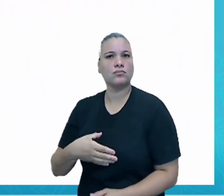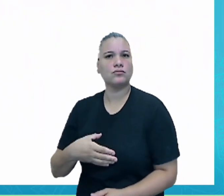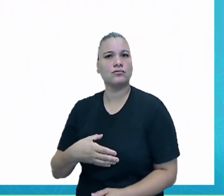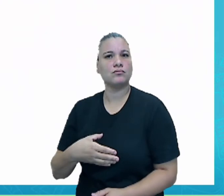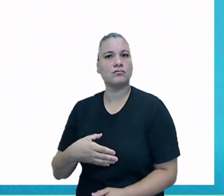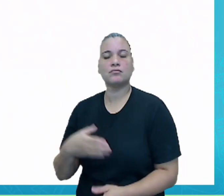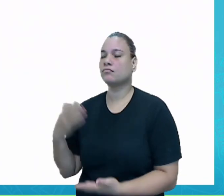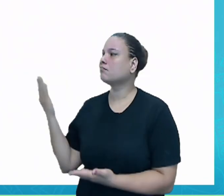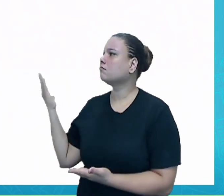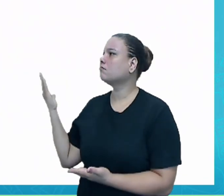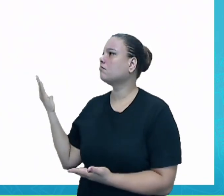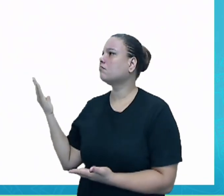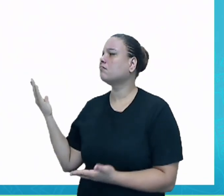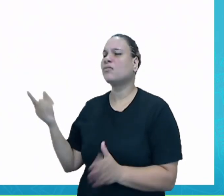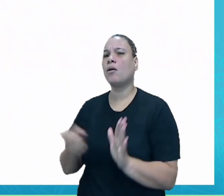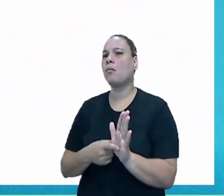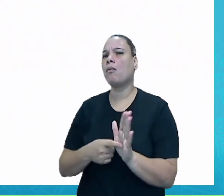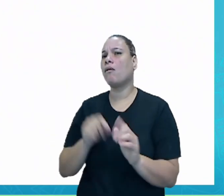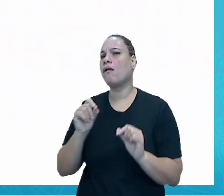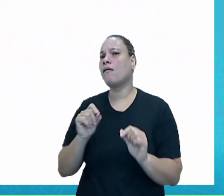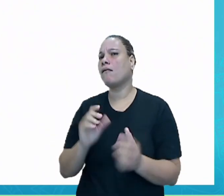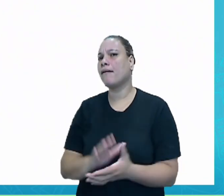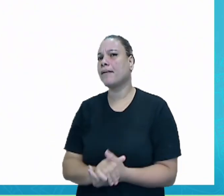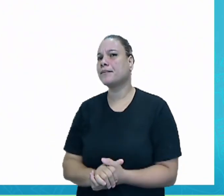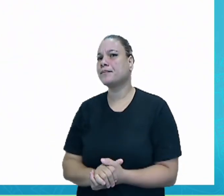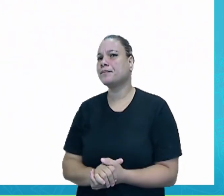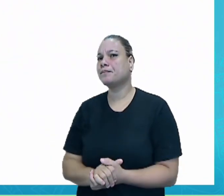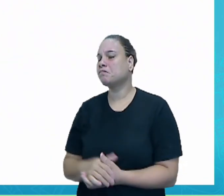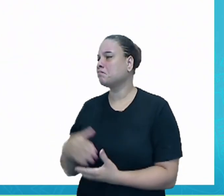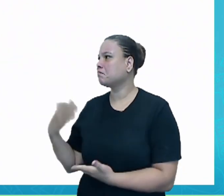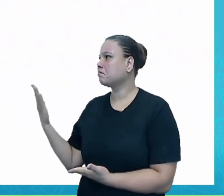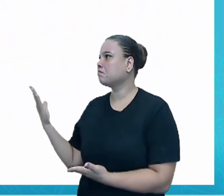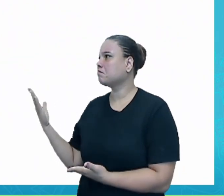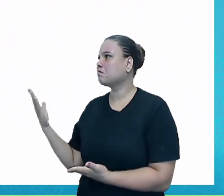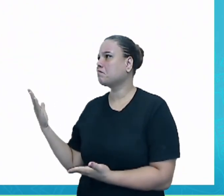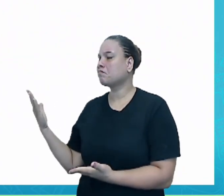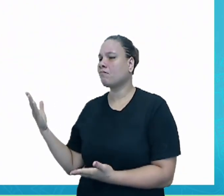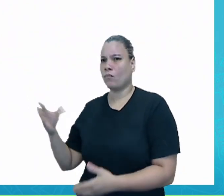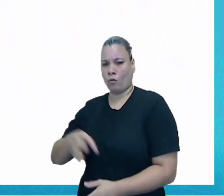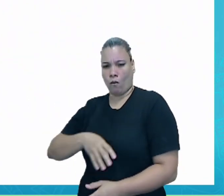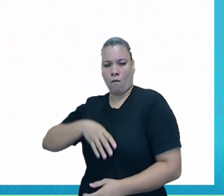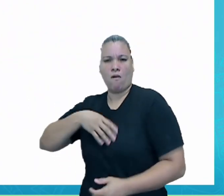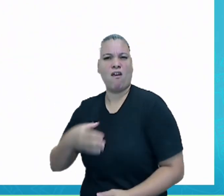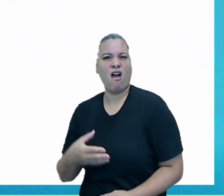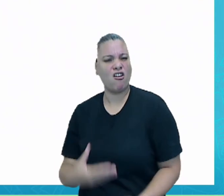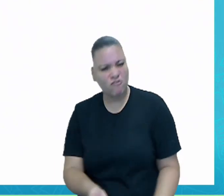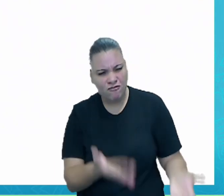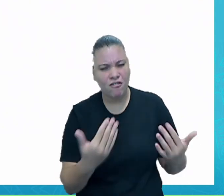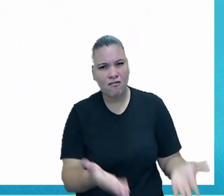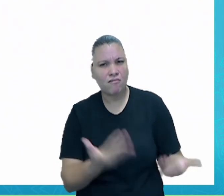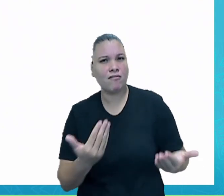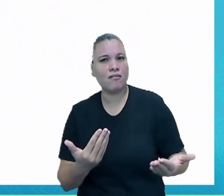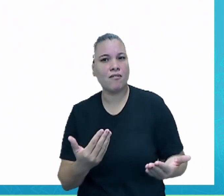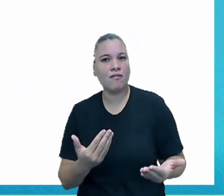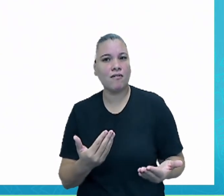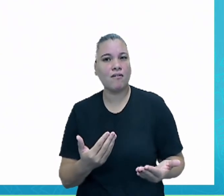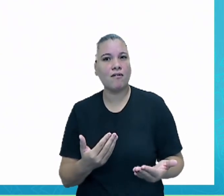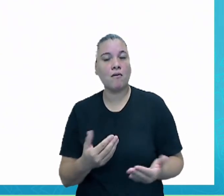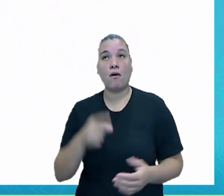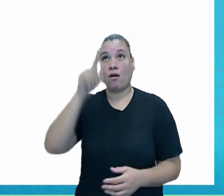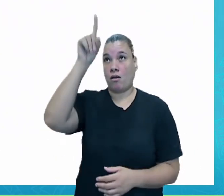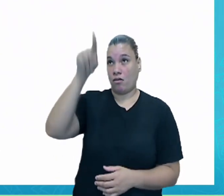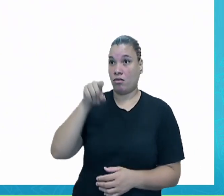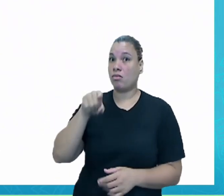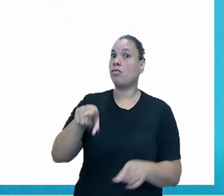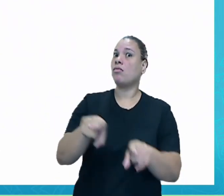coragem. Está expressando o quê? Uma circunstância de animação. E nós temos também a exclamação, que